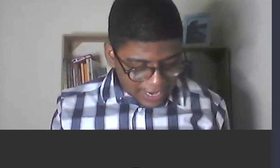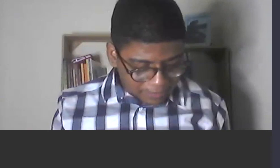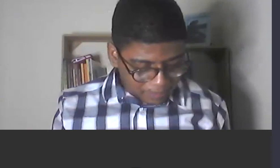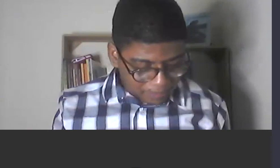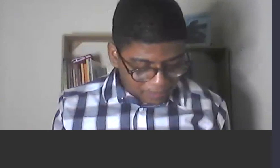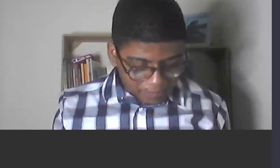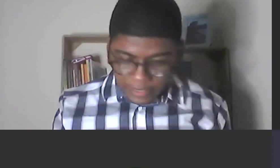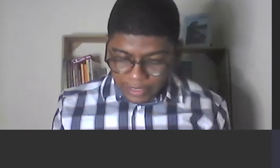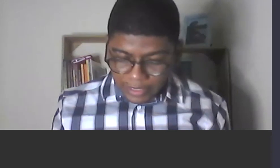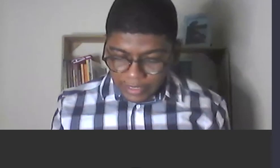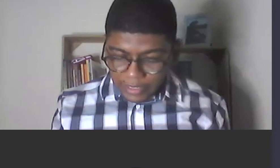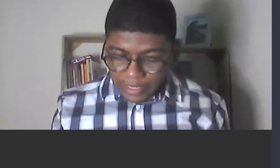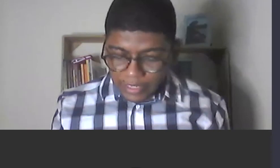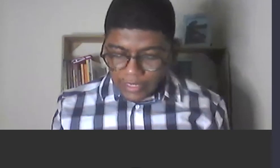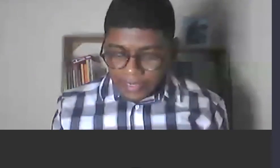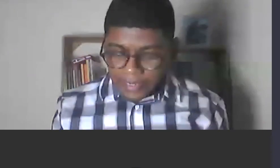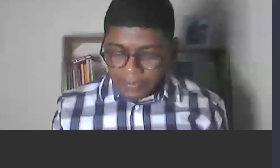Acordar.